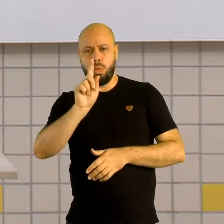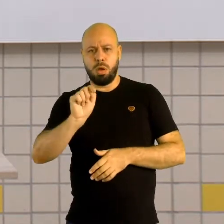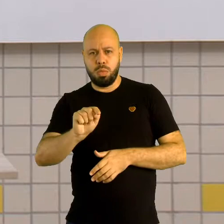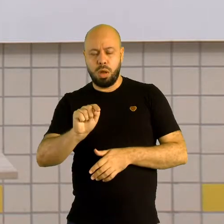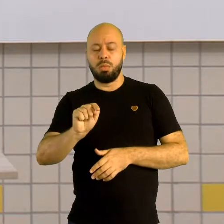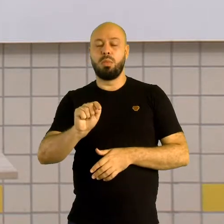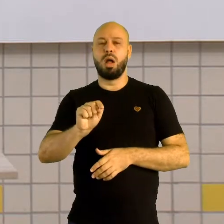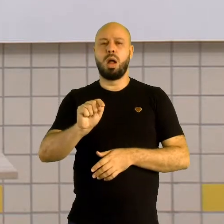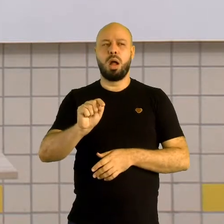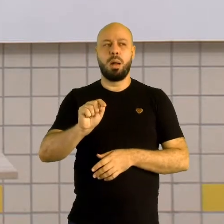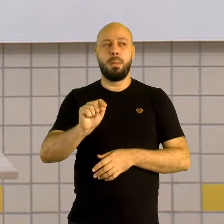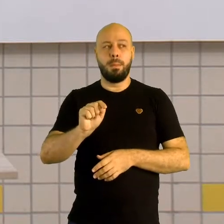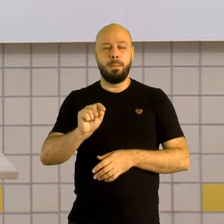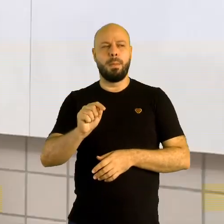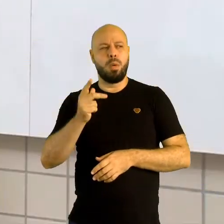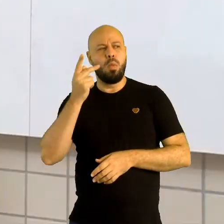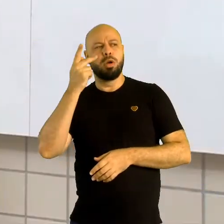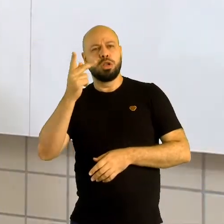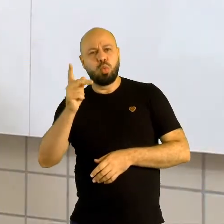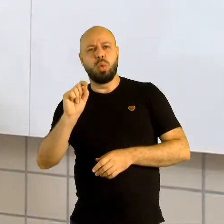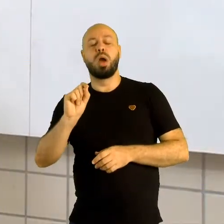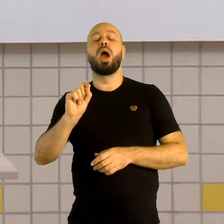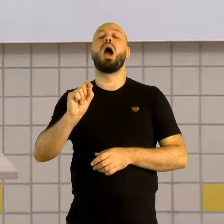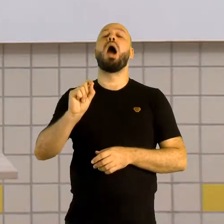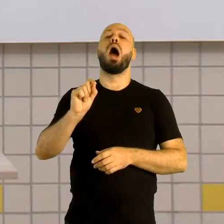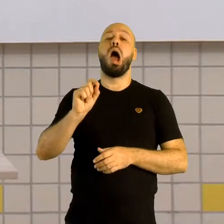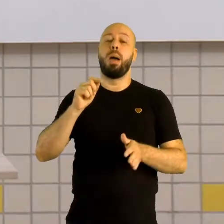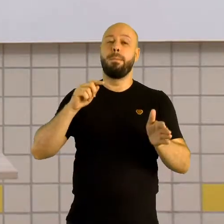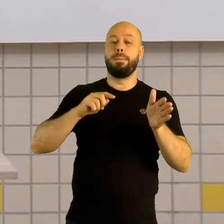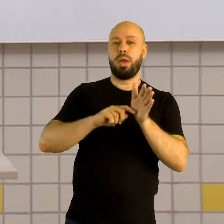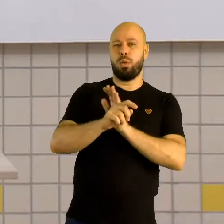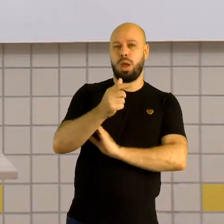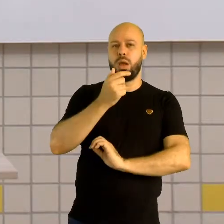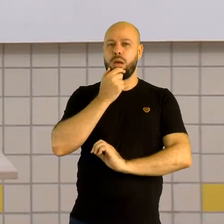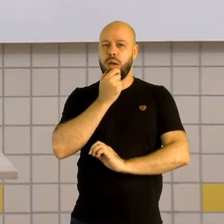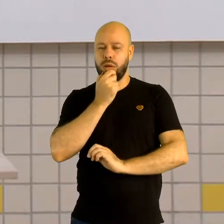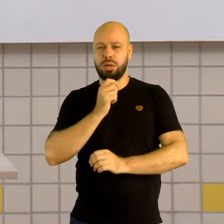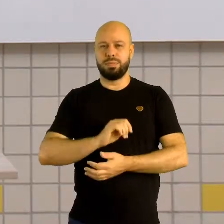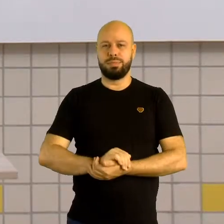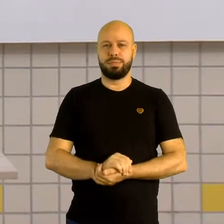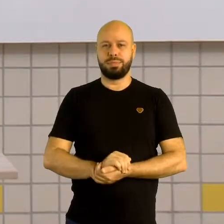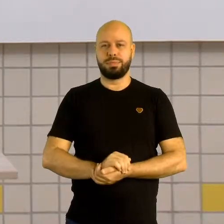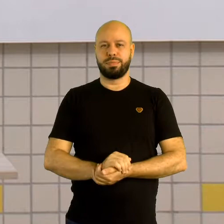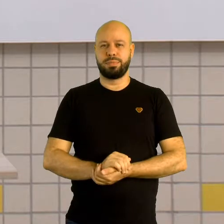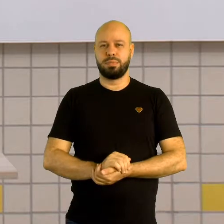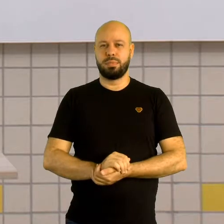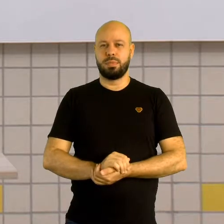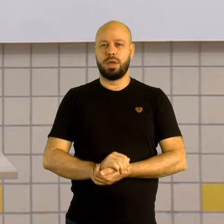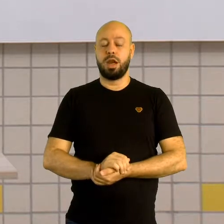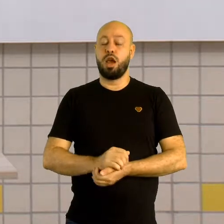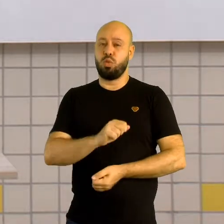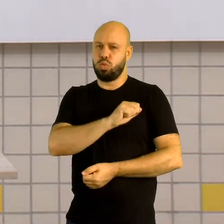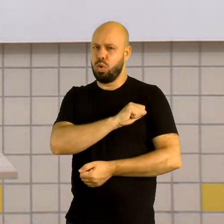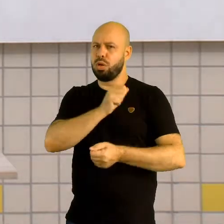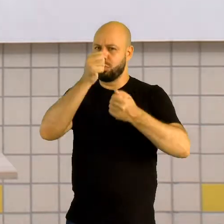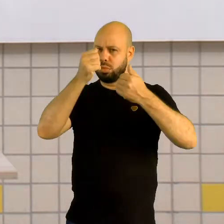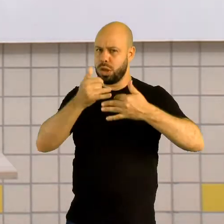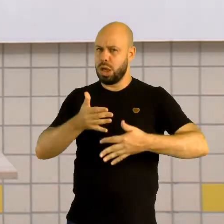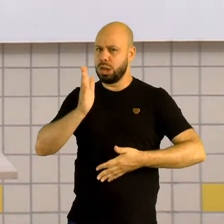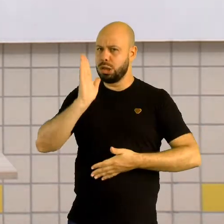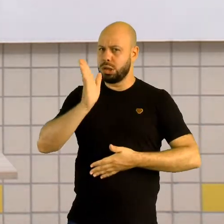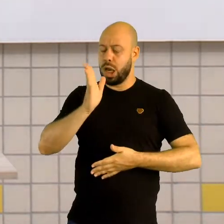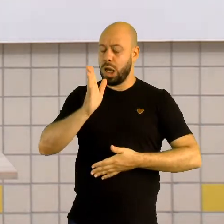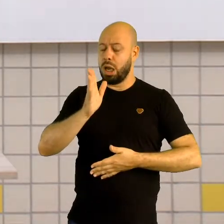fazermos perguntas em inglês. Então, alunos, como eu disse antes, quando nós